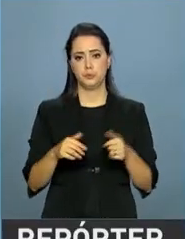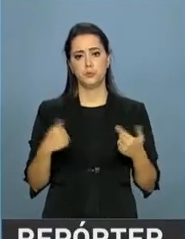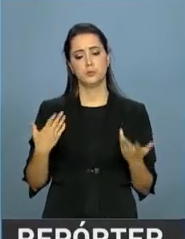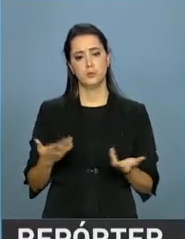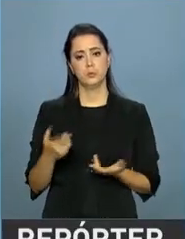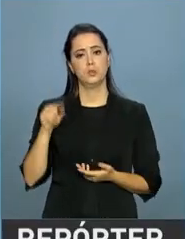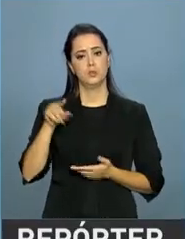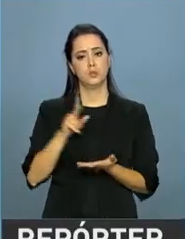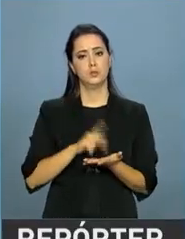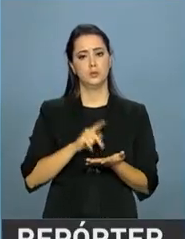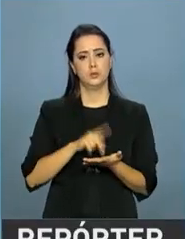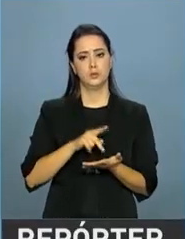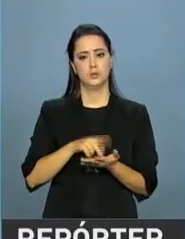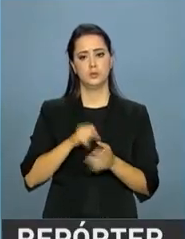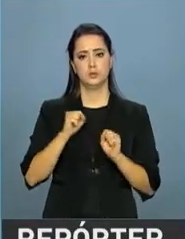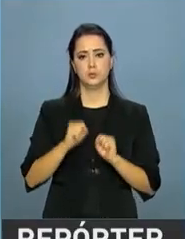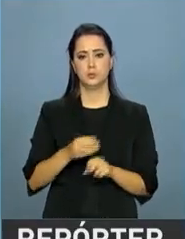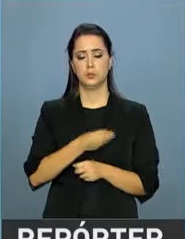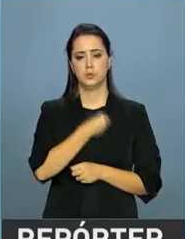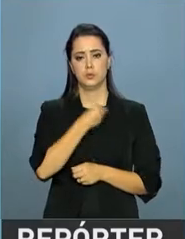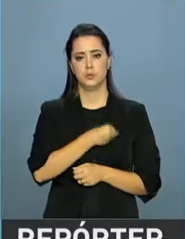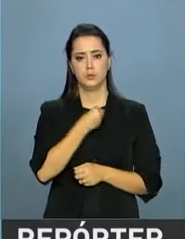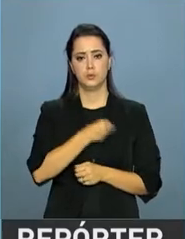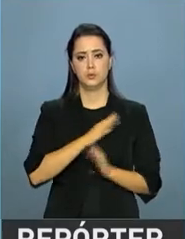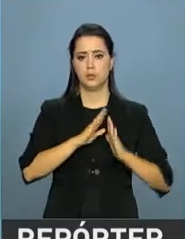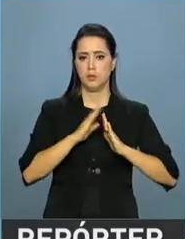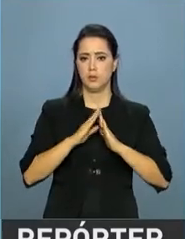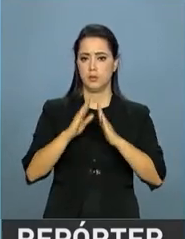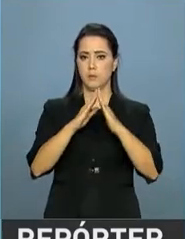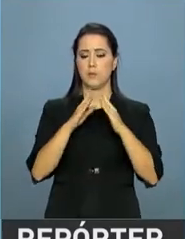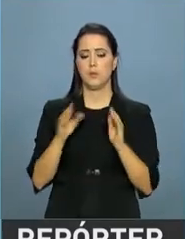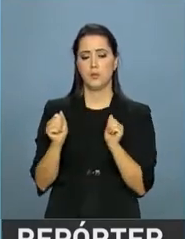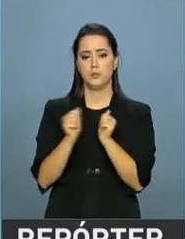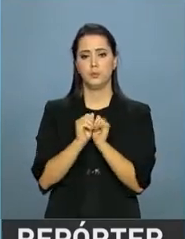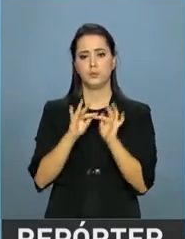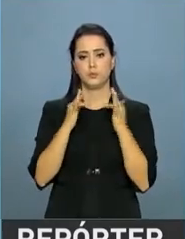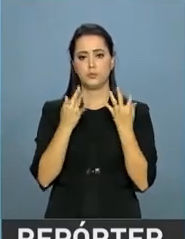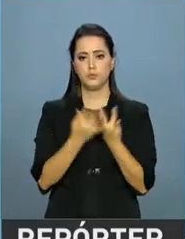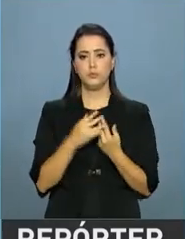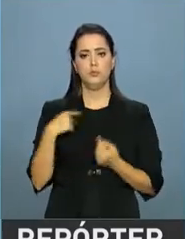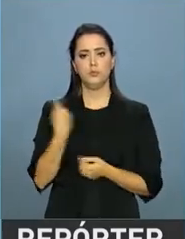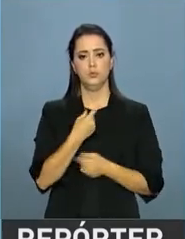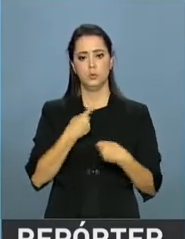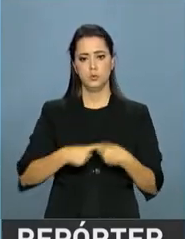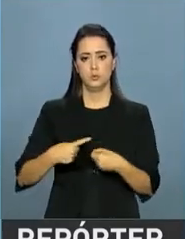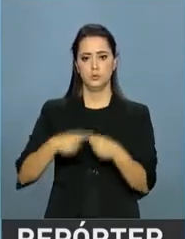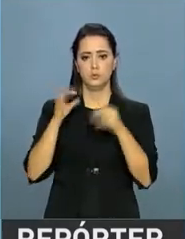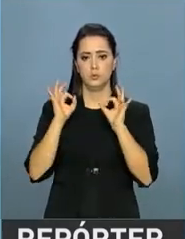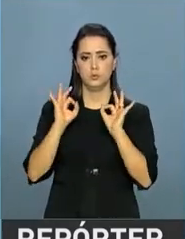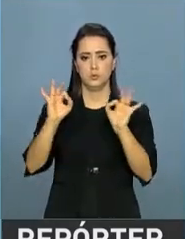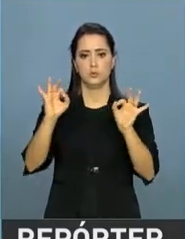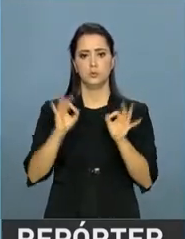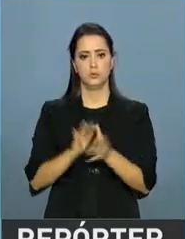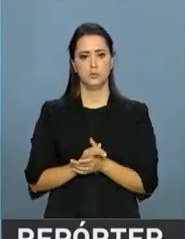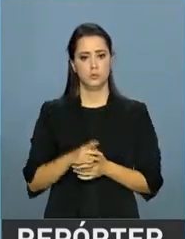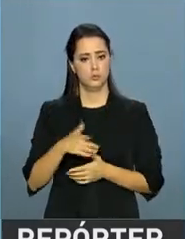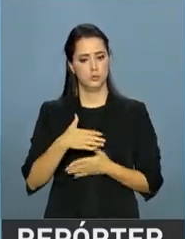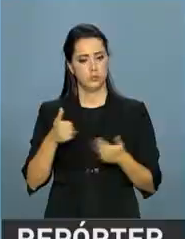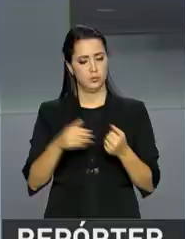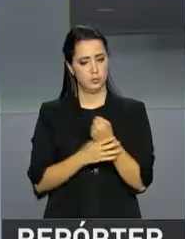de que de fato eles podem viver em suas casas com as suas famílias nas ruas na nossa cidade em condições de maior